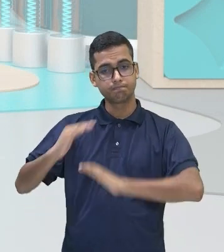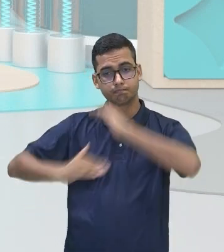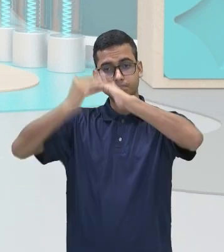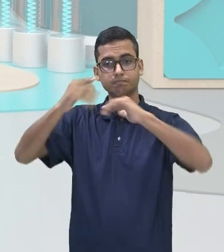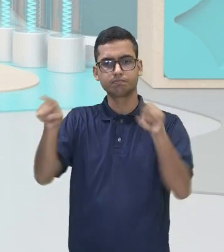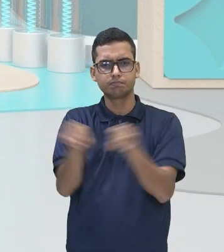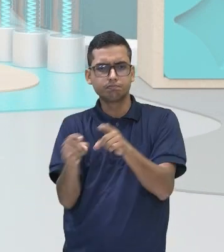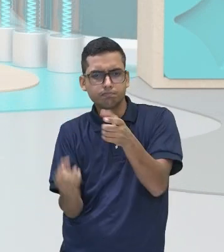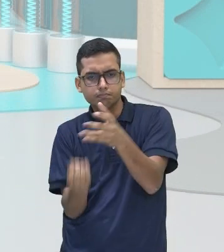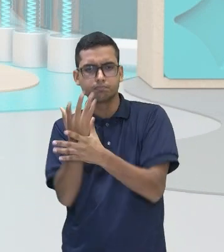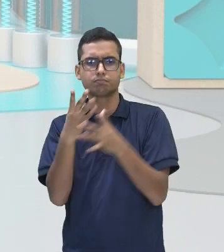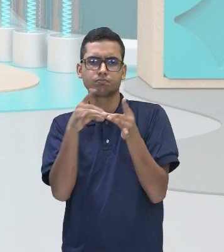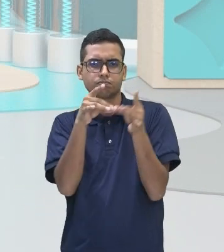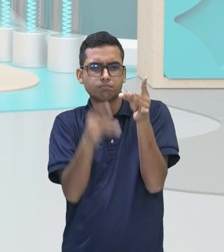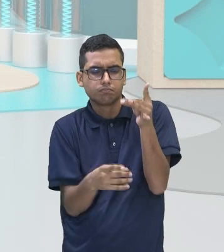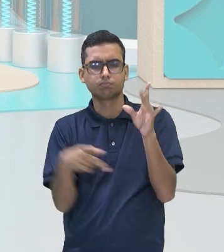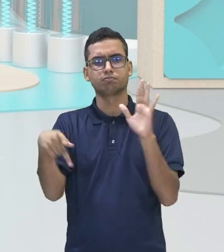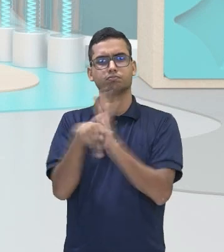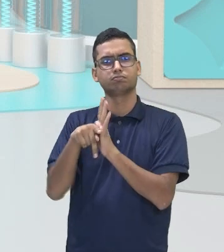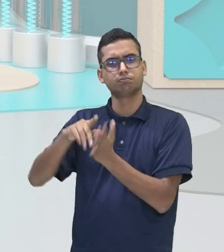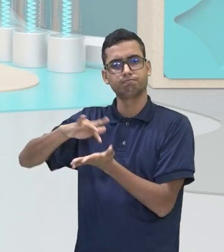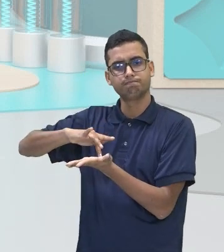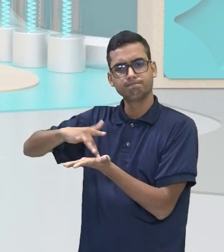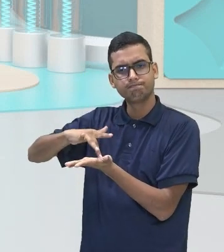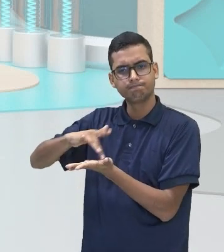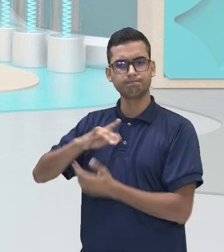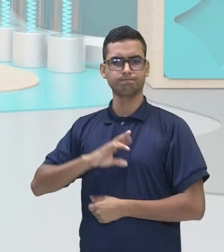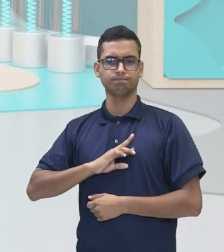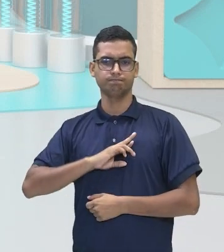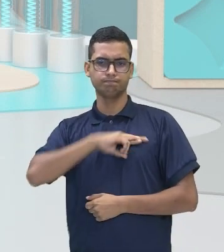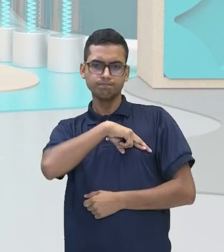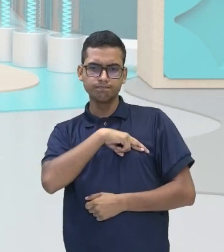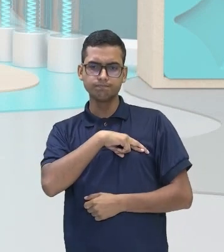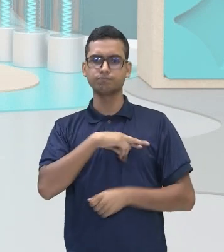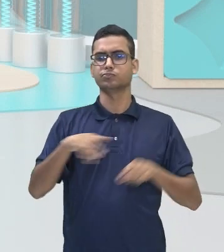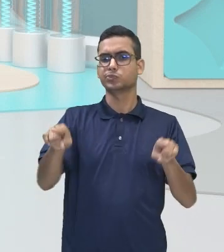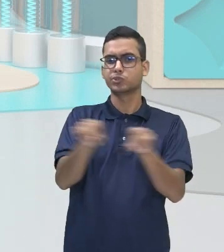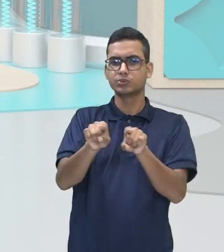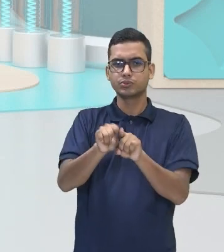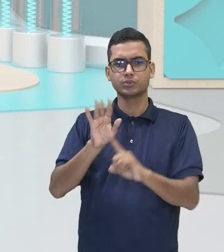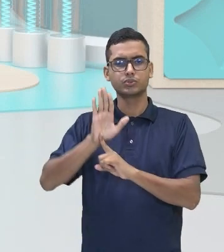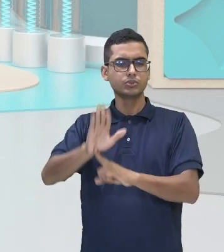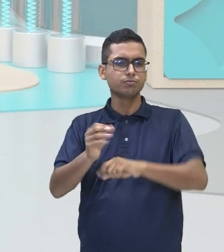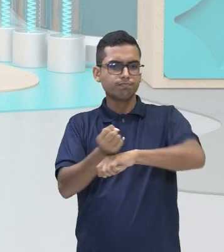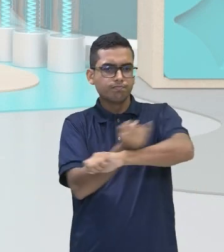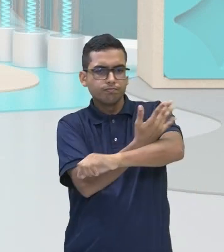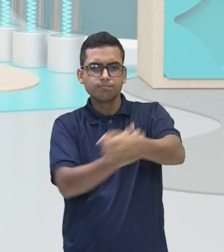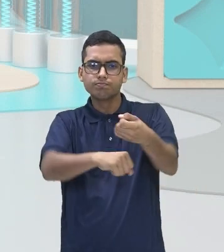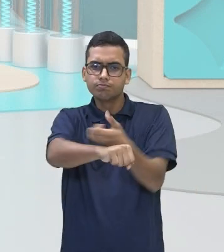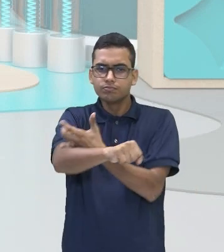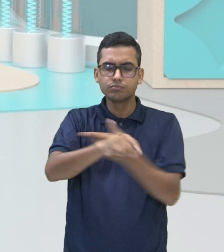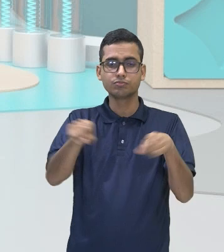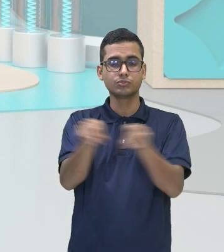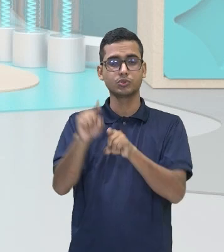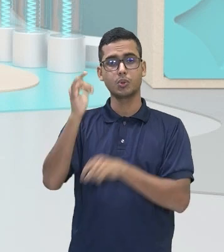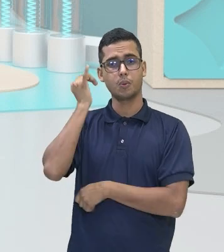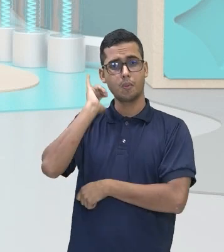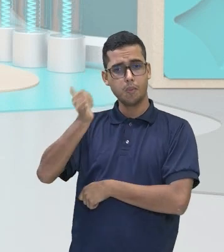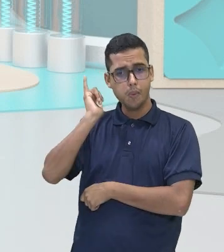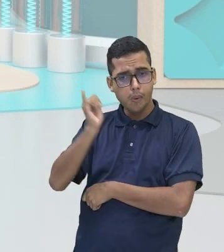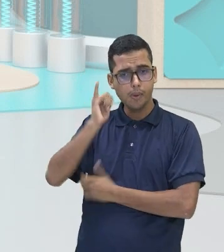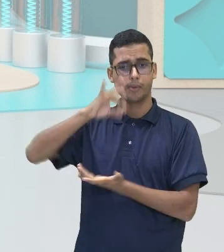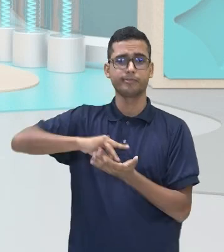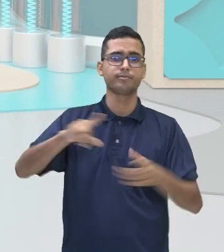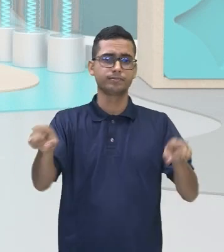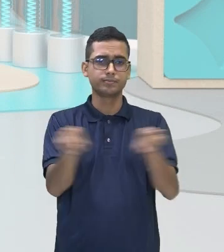o refinamento do balé romântico, que o foco era a expressão emocional e a narrativa, com obras